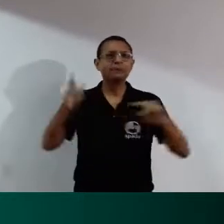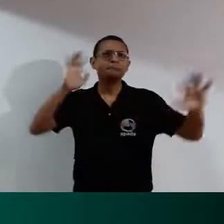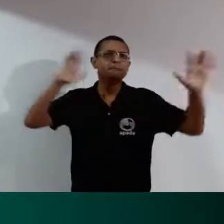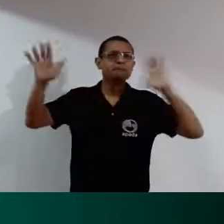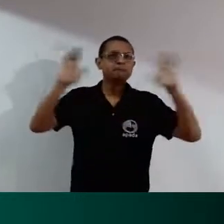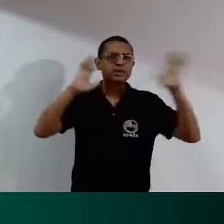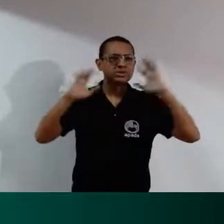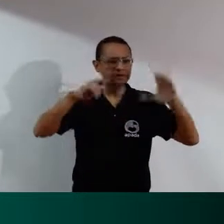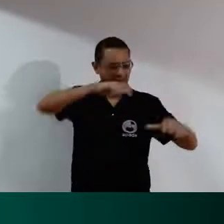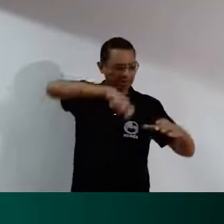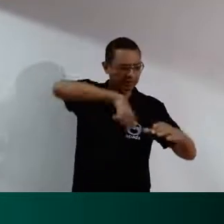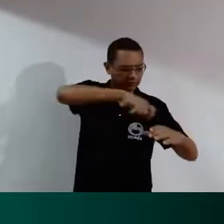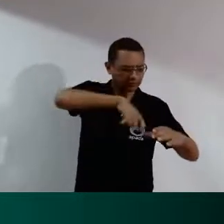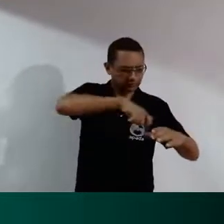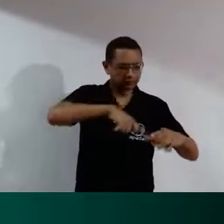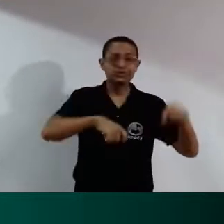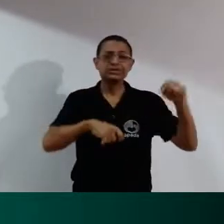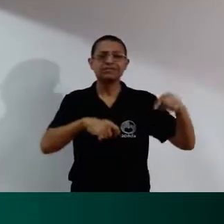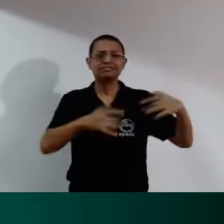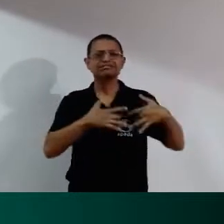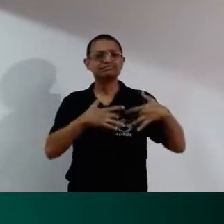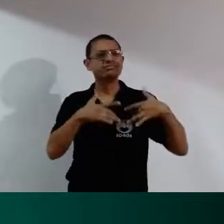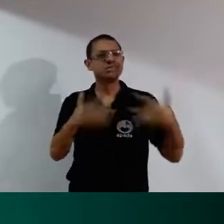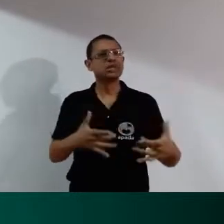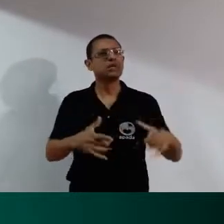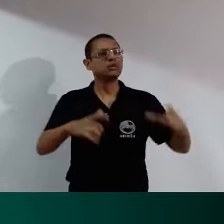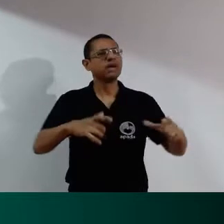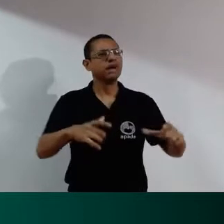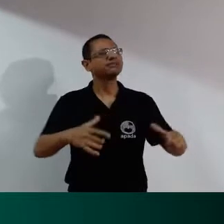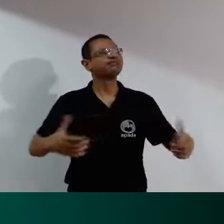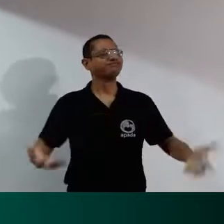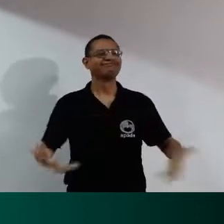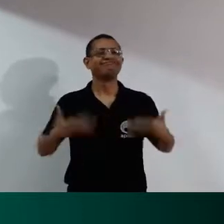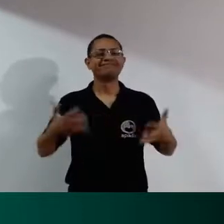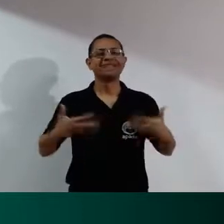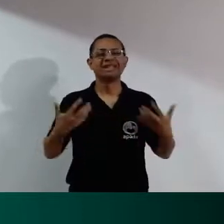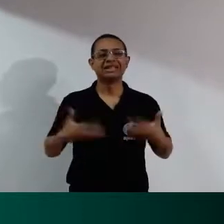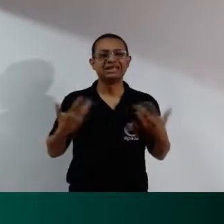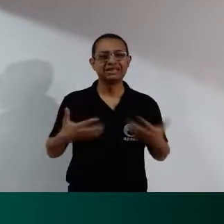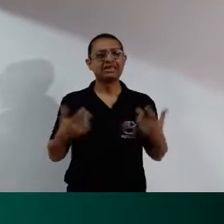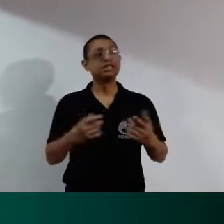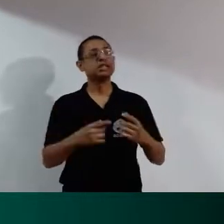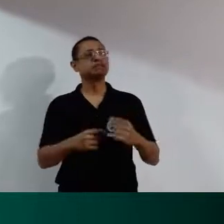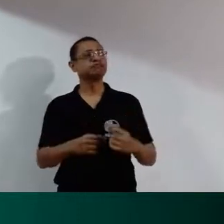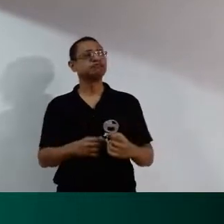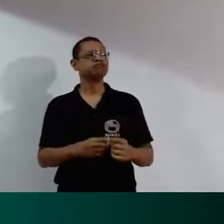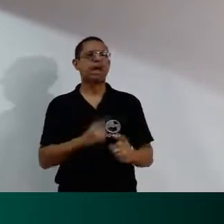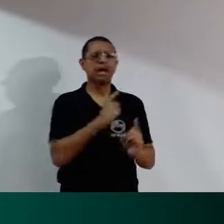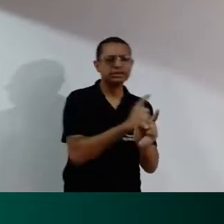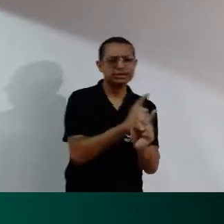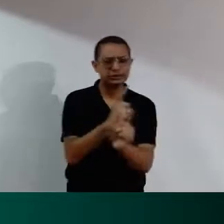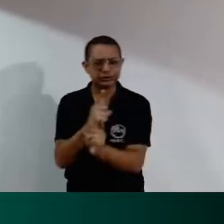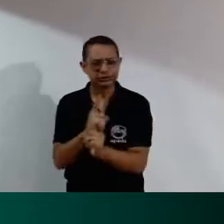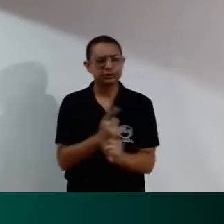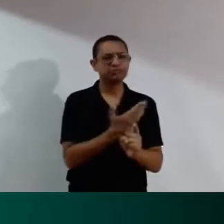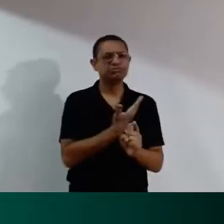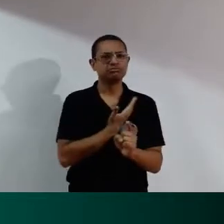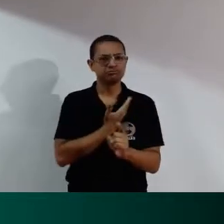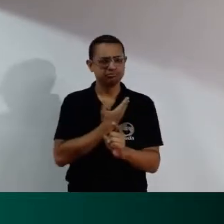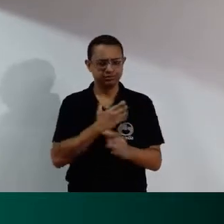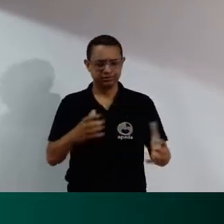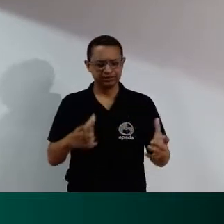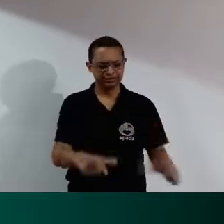cozinha como esse espaço de terapia esse espaço de lazer e de alegria de formação de encontro esse espaço de